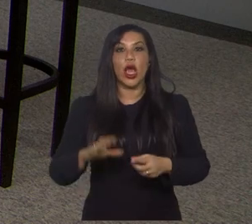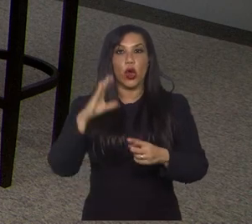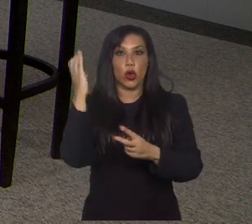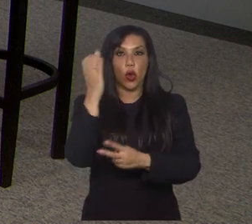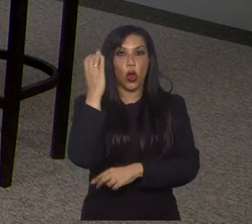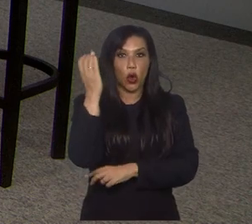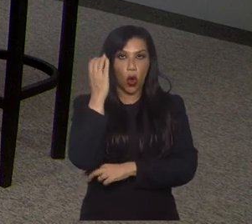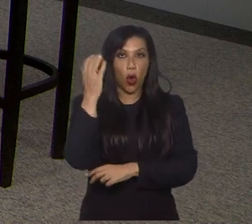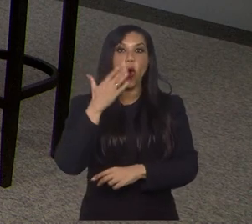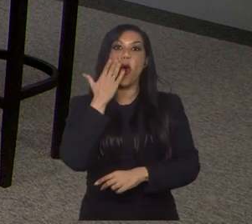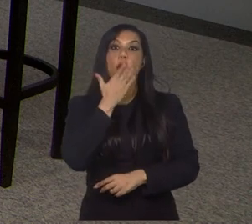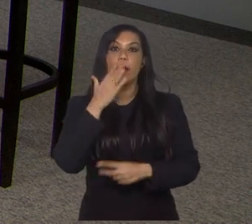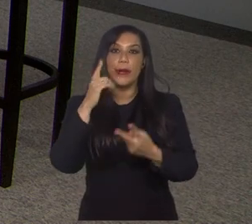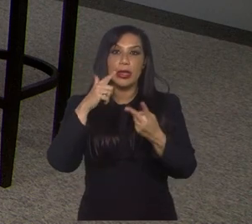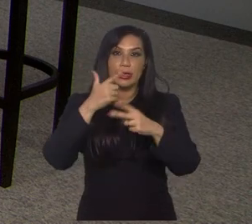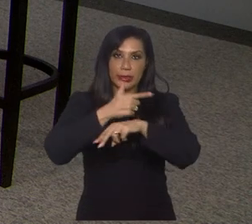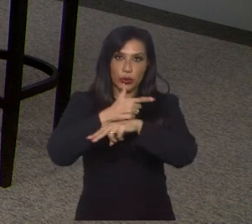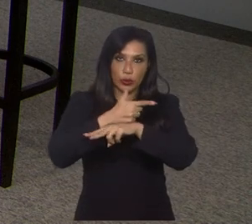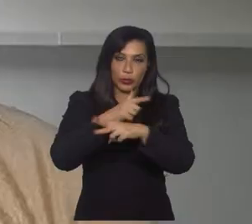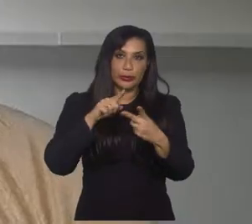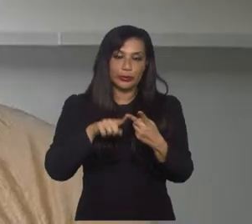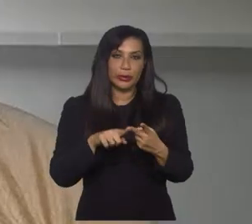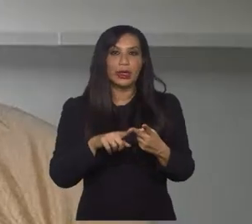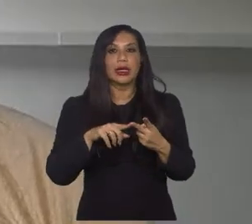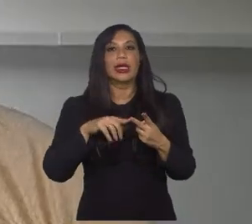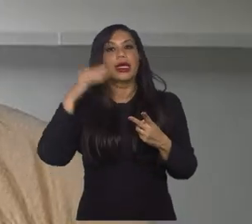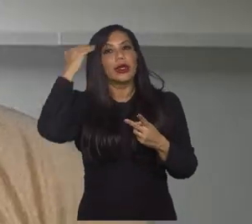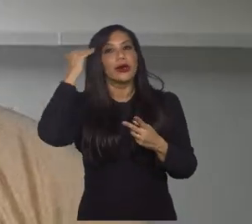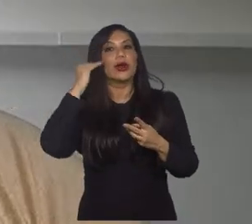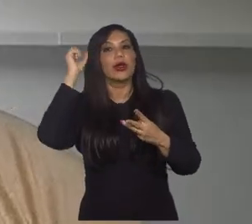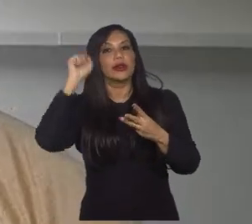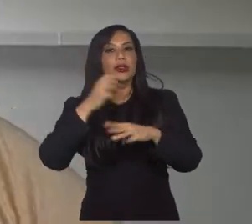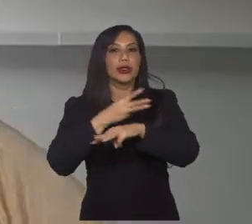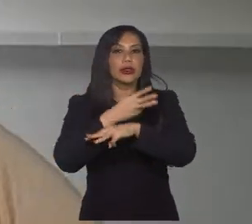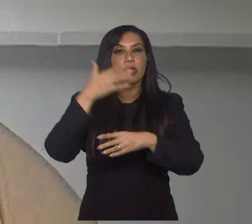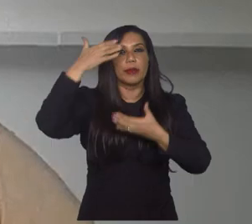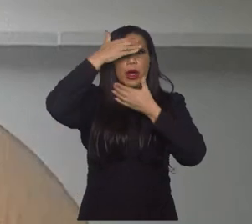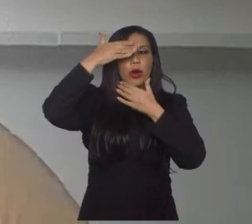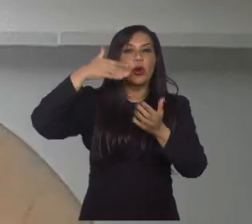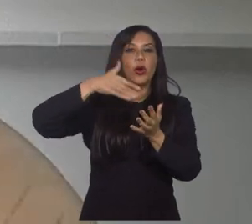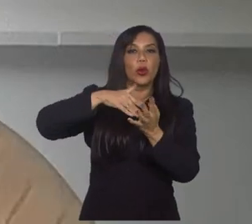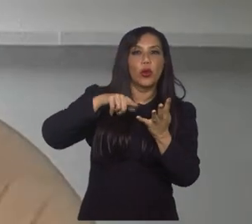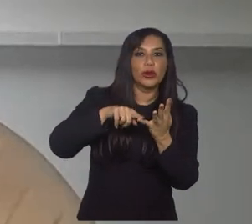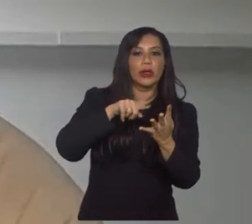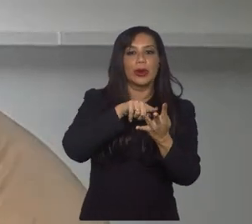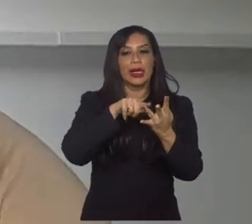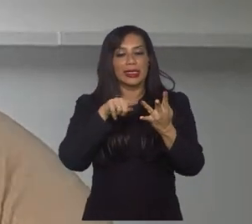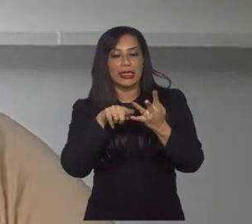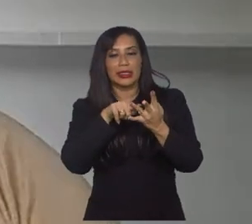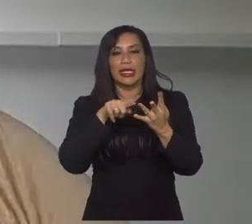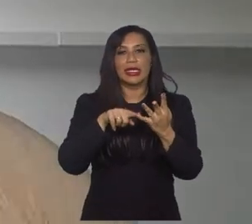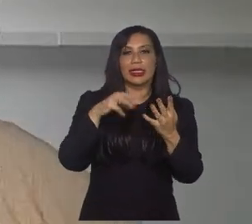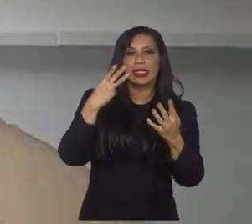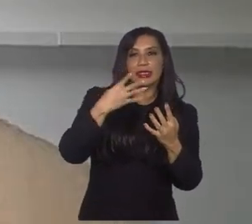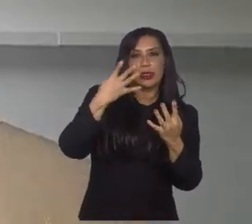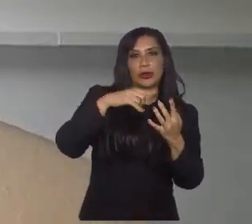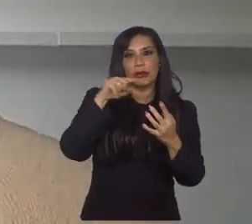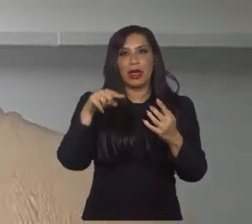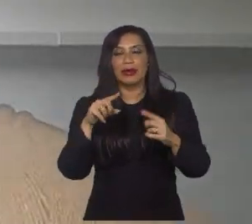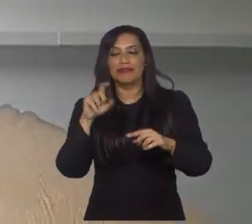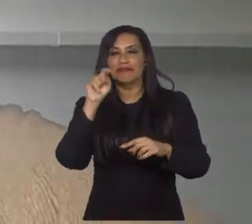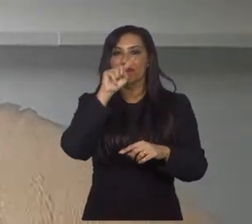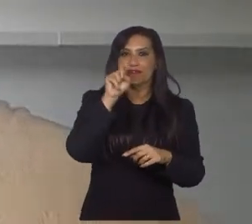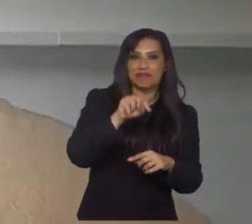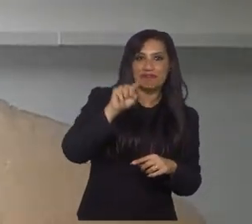Colômbia na segunda colocação, Coreia do Sul na terceira e Marrocos na última. Mas essa disputa de terceiro e quarto lugar ali, muito